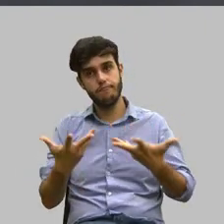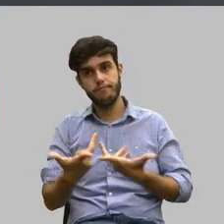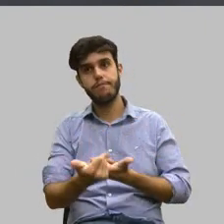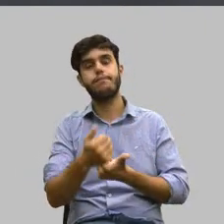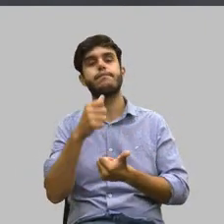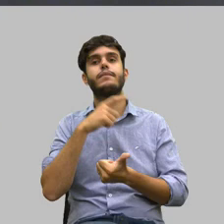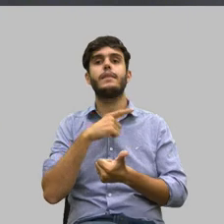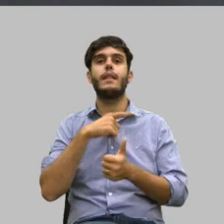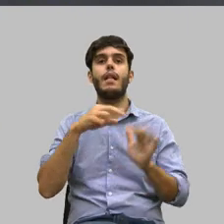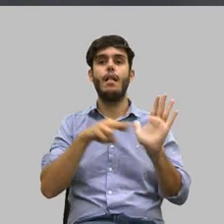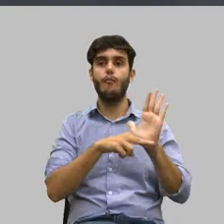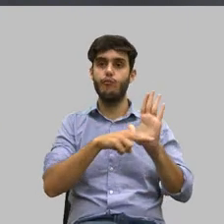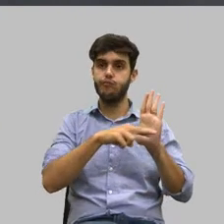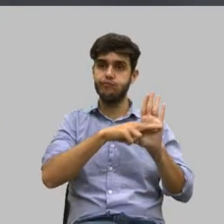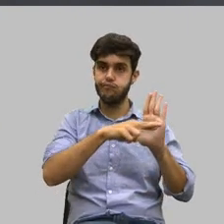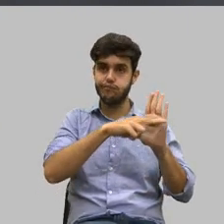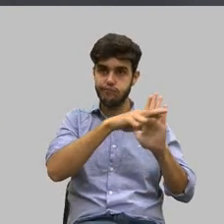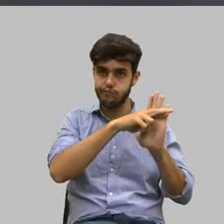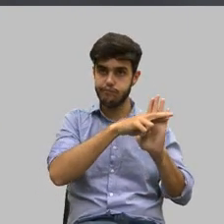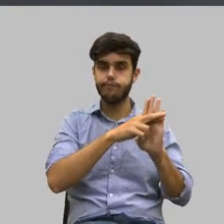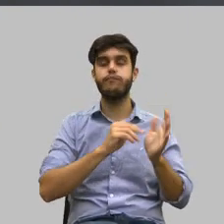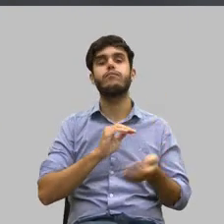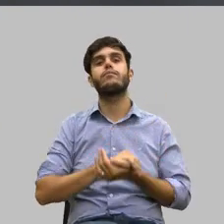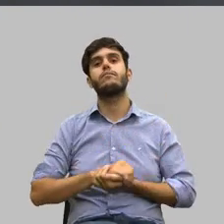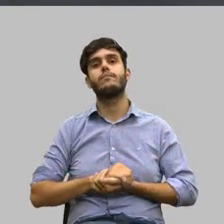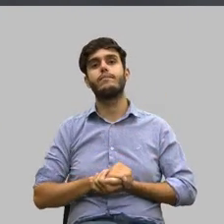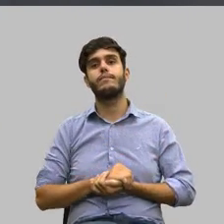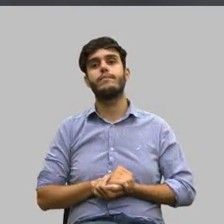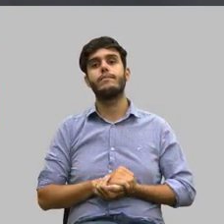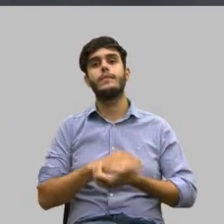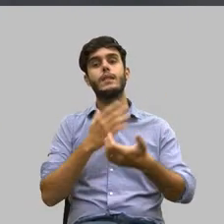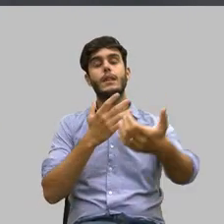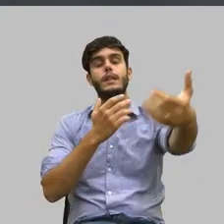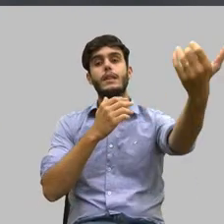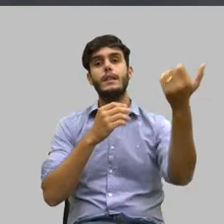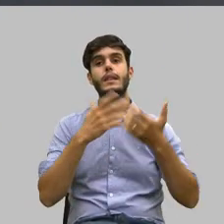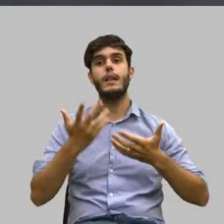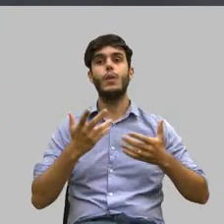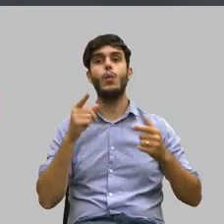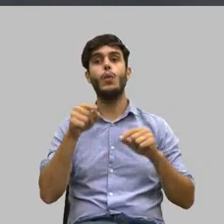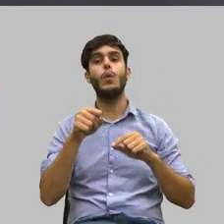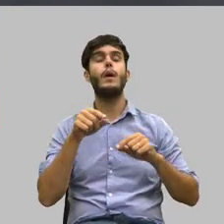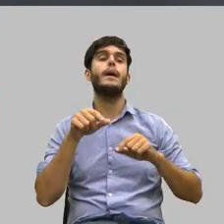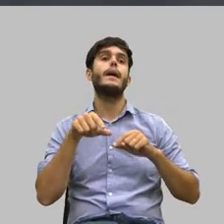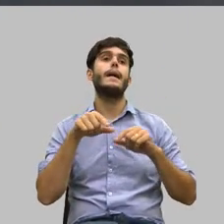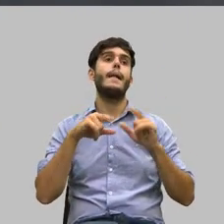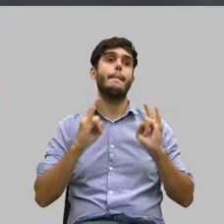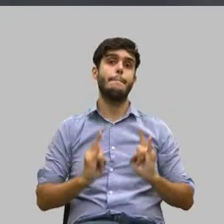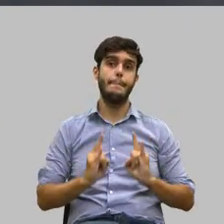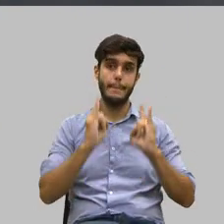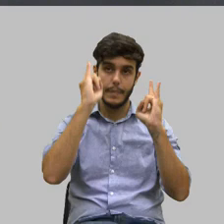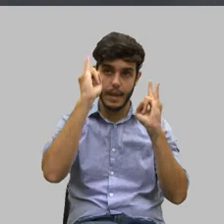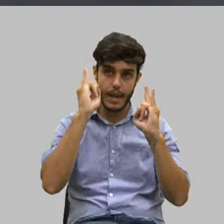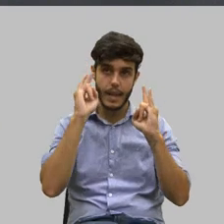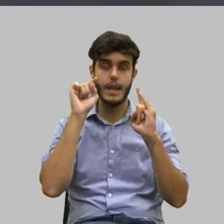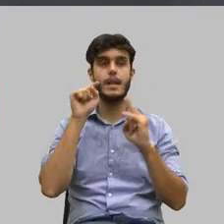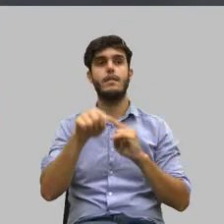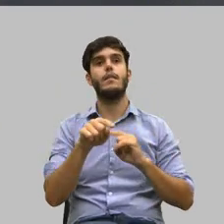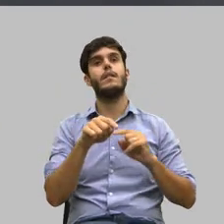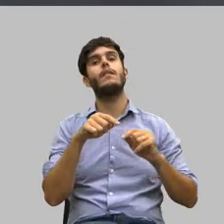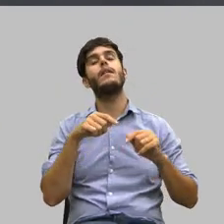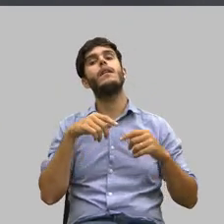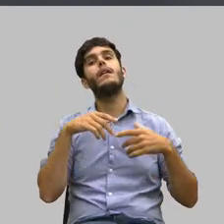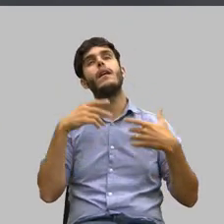regularização então A ideia é que a partir do momento que os prédios foram forem sendo eh submetidos a